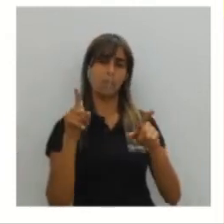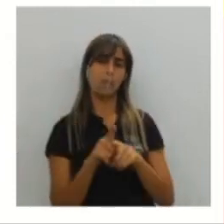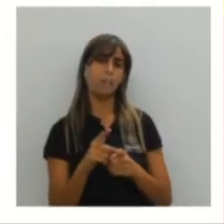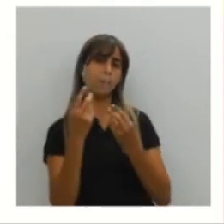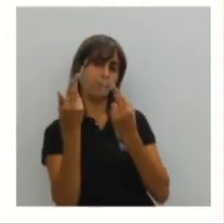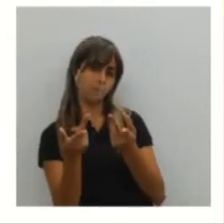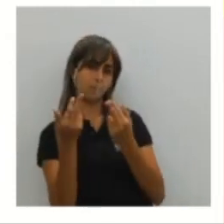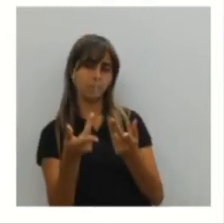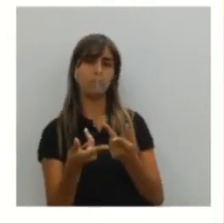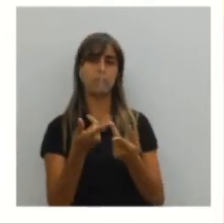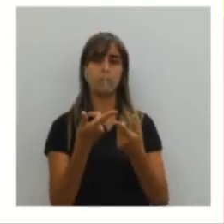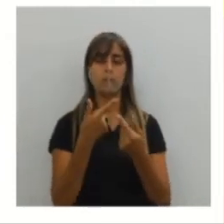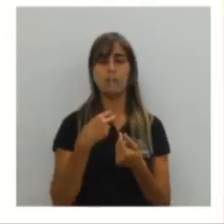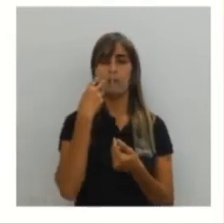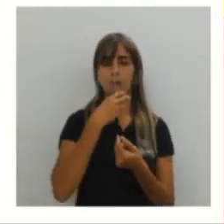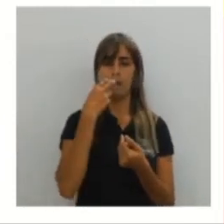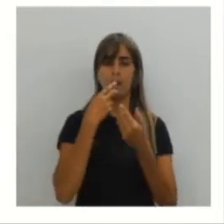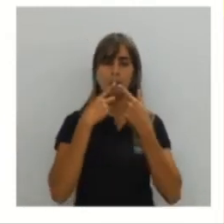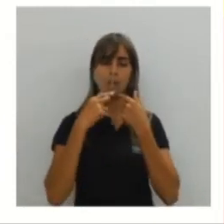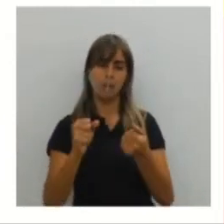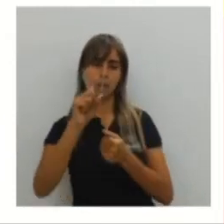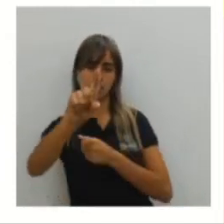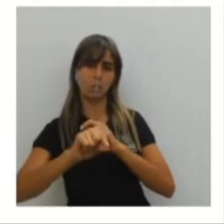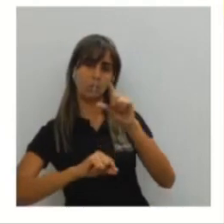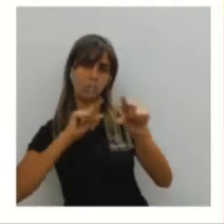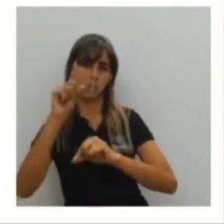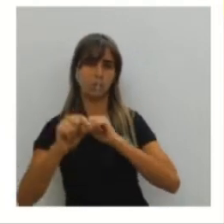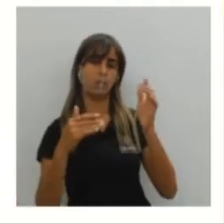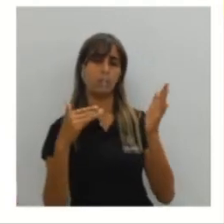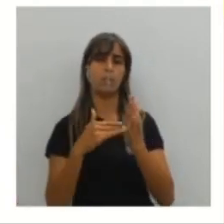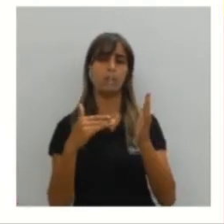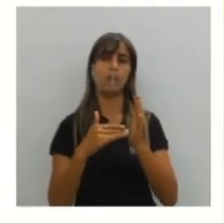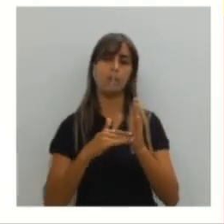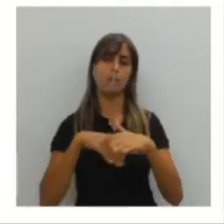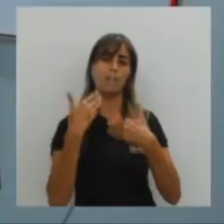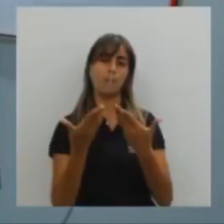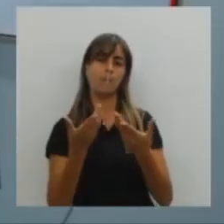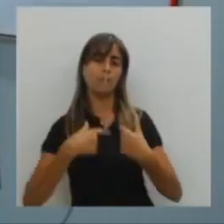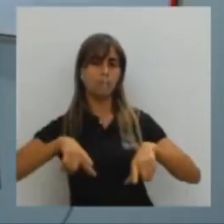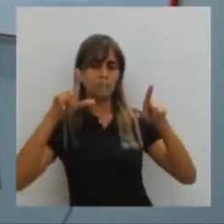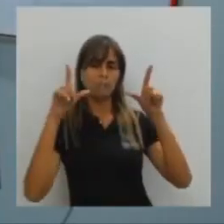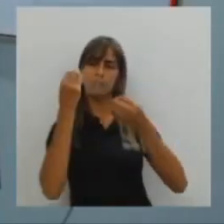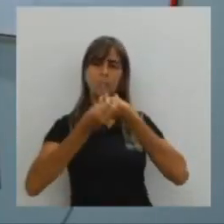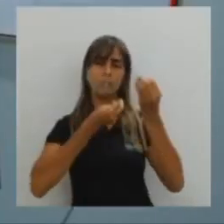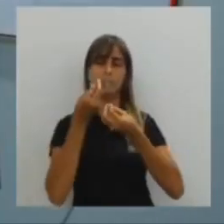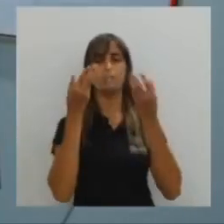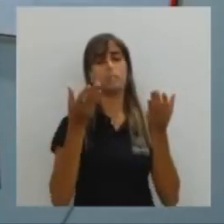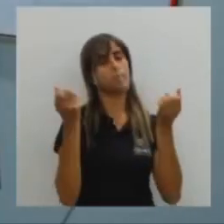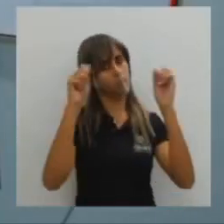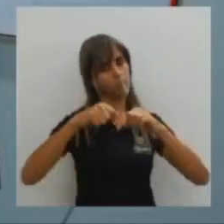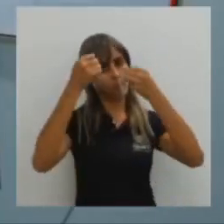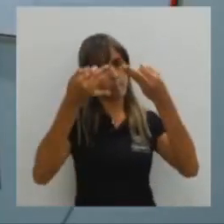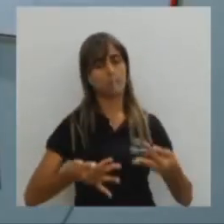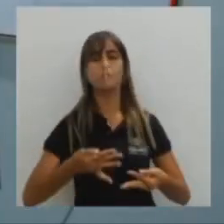certo? Em relação à tradução, só que ele é utilizado para escolha limitada. Como assim escolha limitada? Aí corta a tela para mim, para que eu possa te explicar um